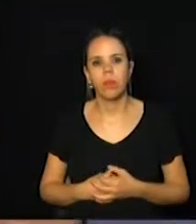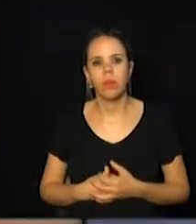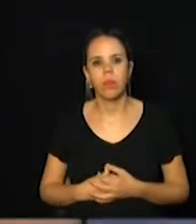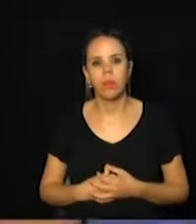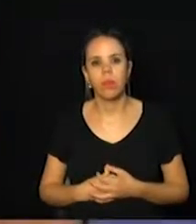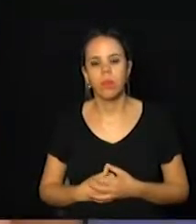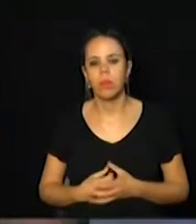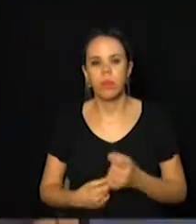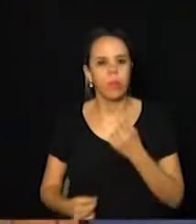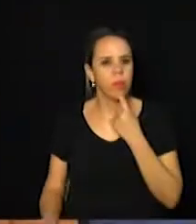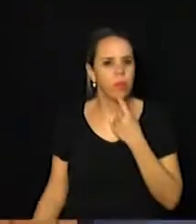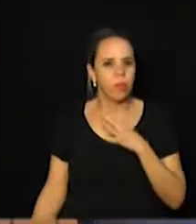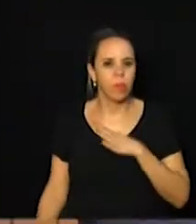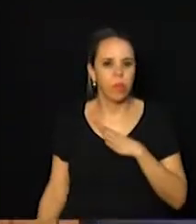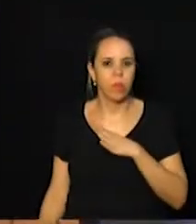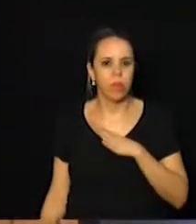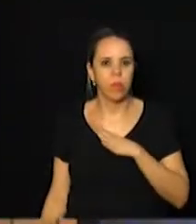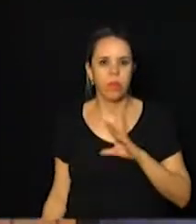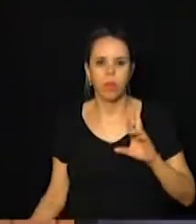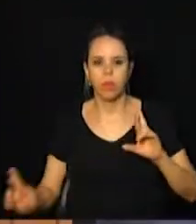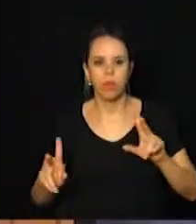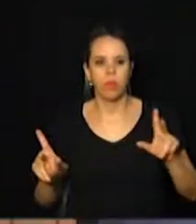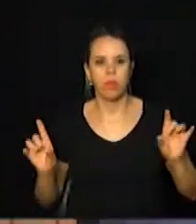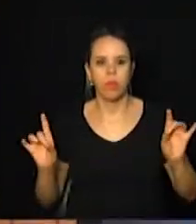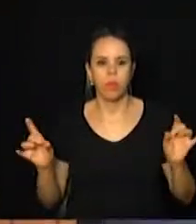em Campinas é uma cidade diferente